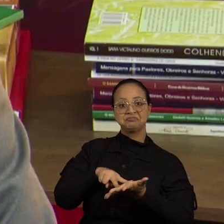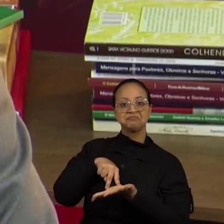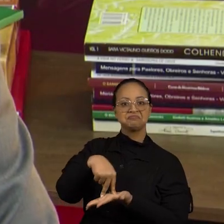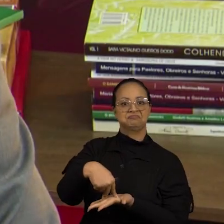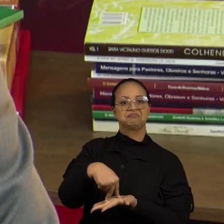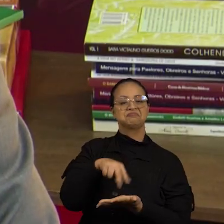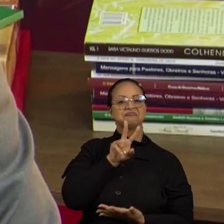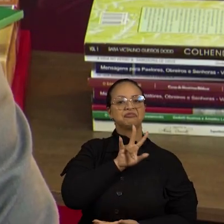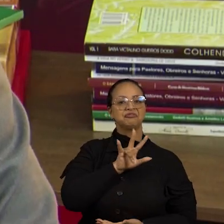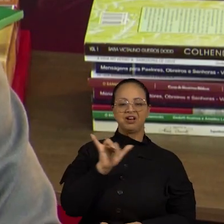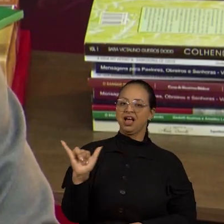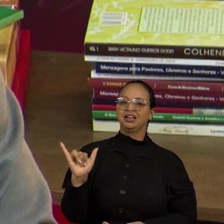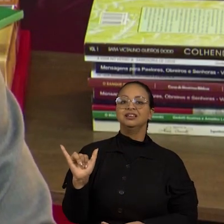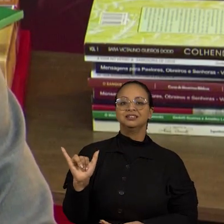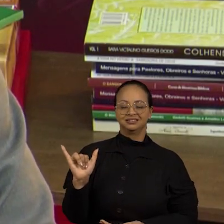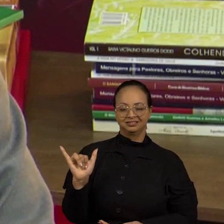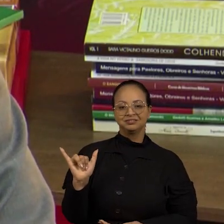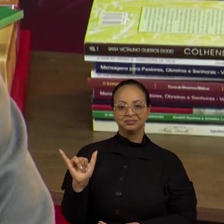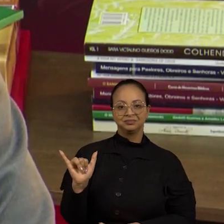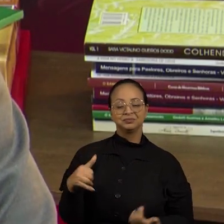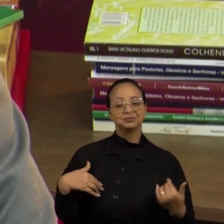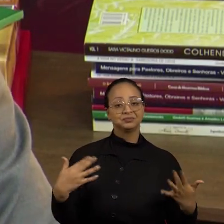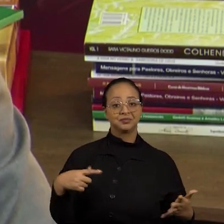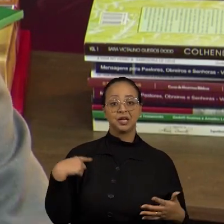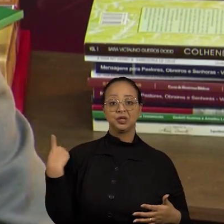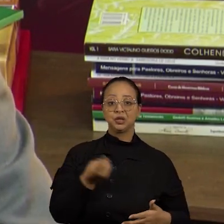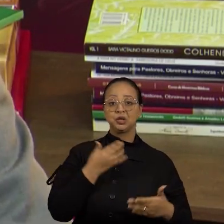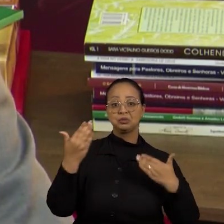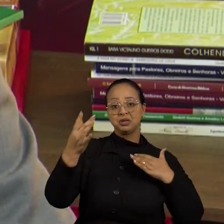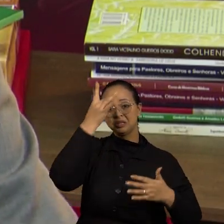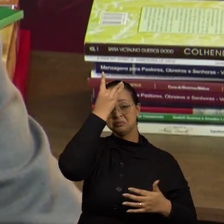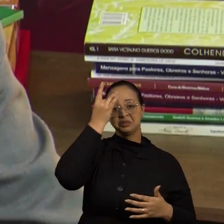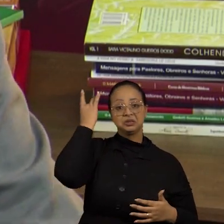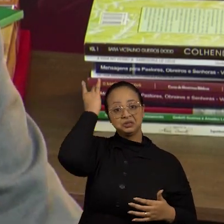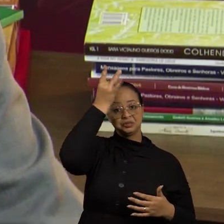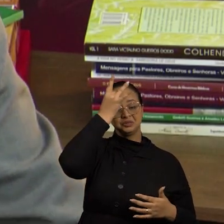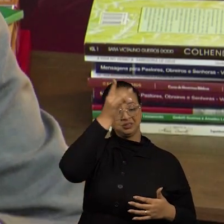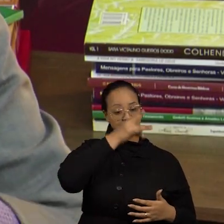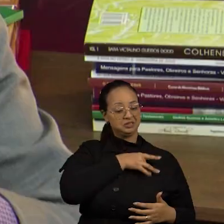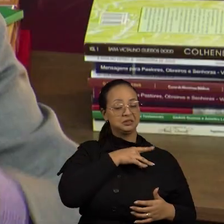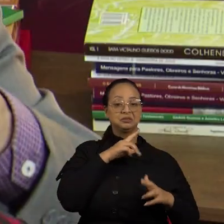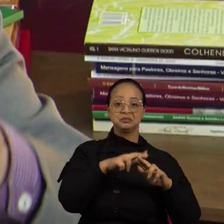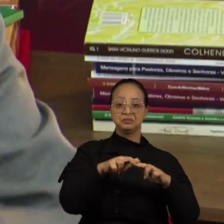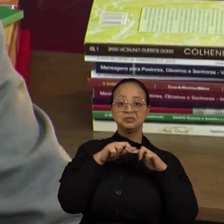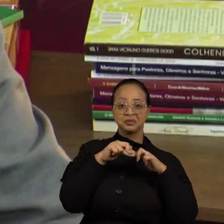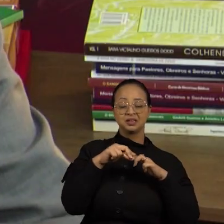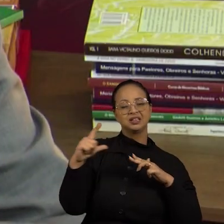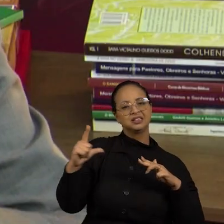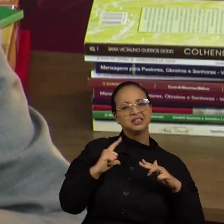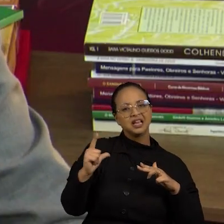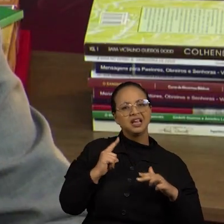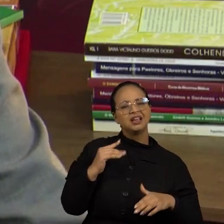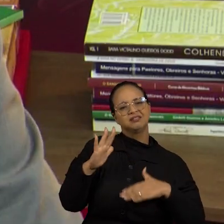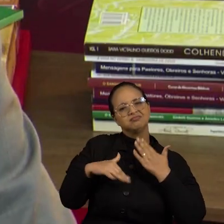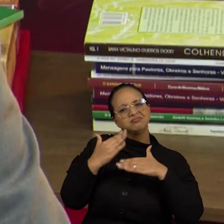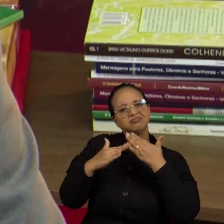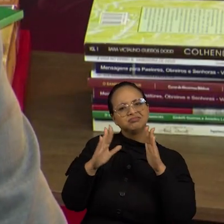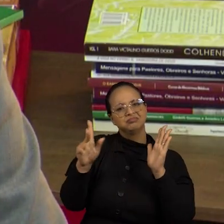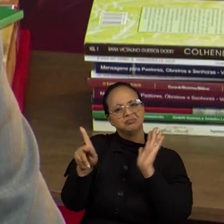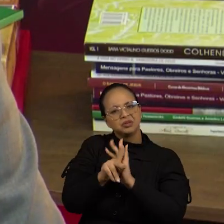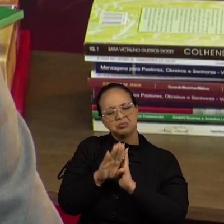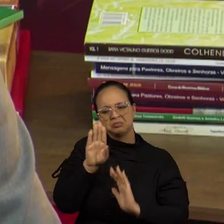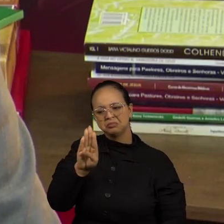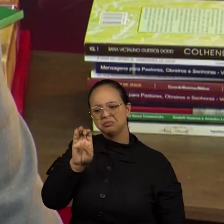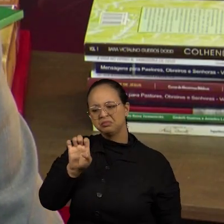Cristo. Sim. Nós como templo do Espírito Santo. Então você que nos assiste, essa construção do altar em